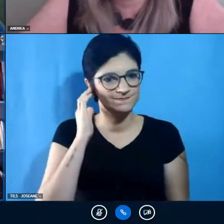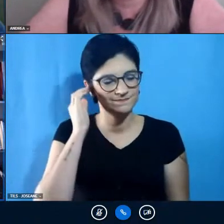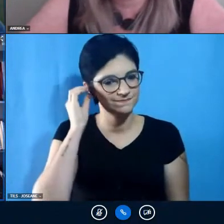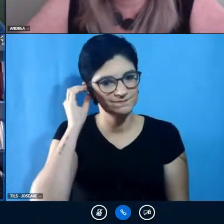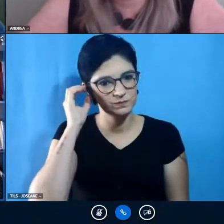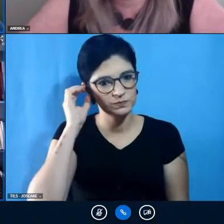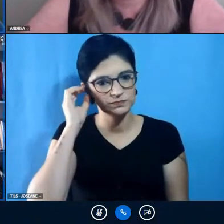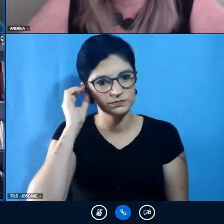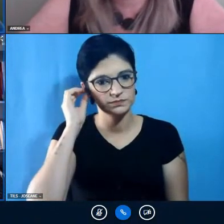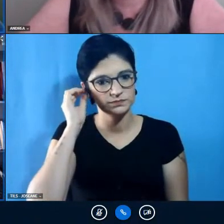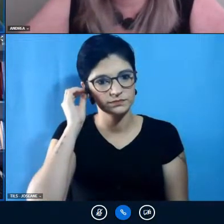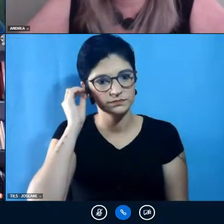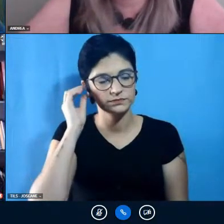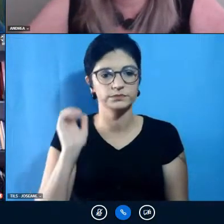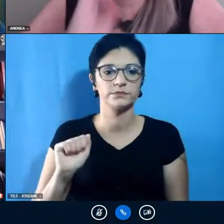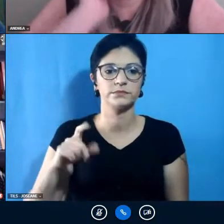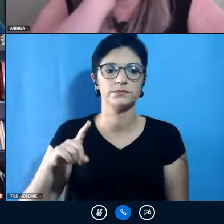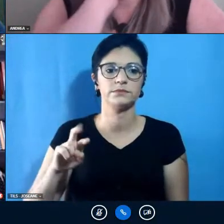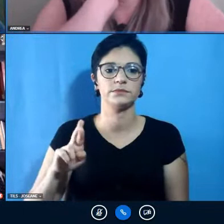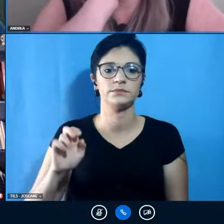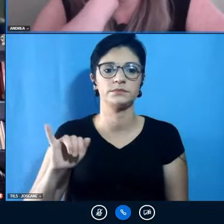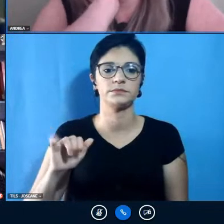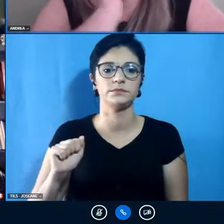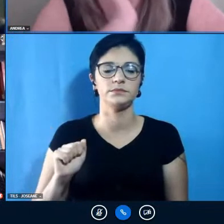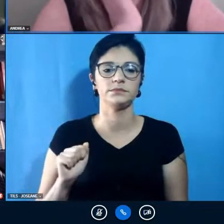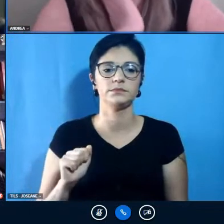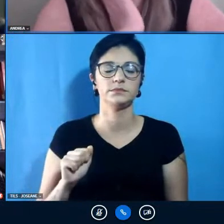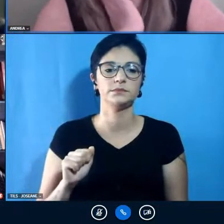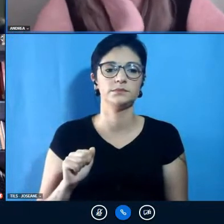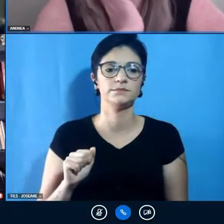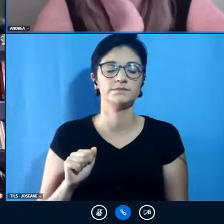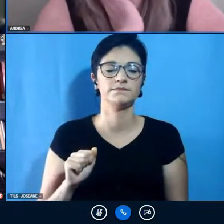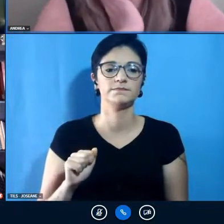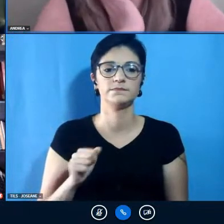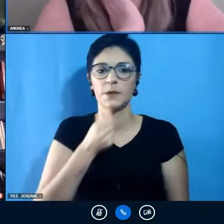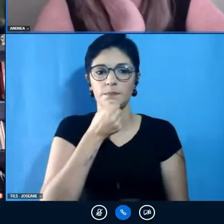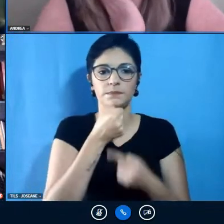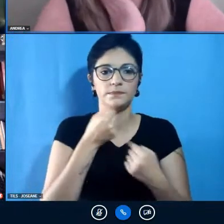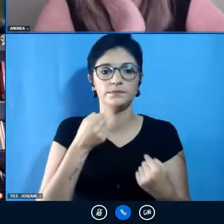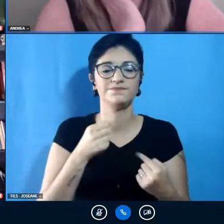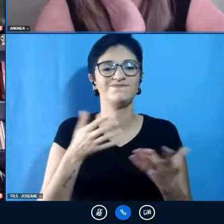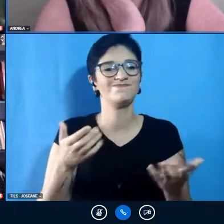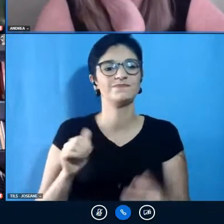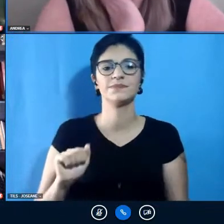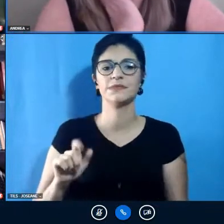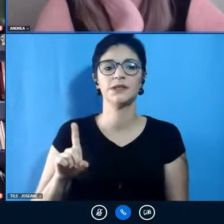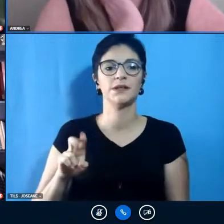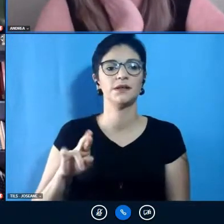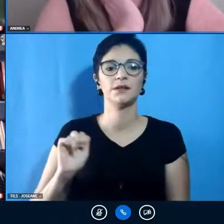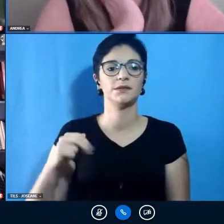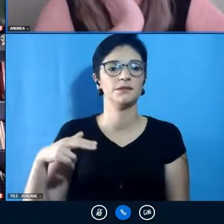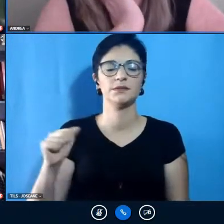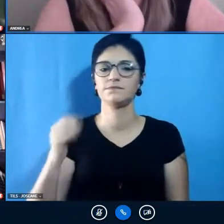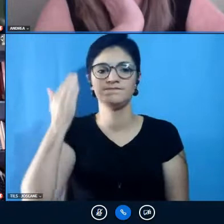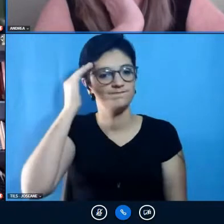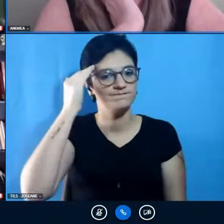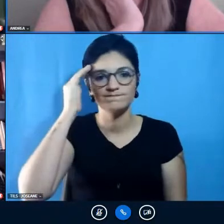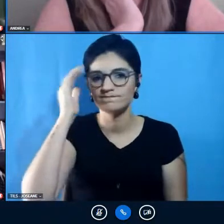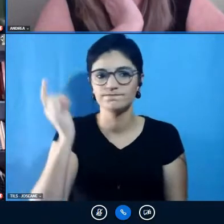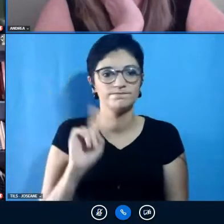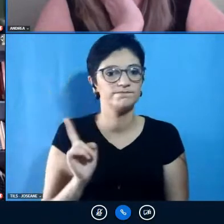André, teu microfone está desligado. Adriana, teu áudio está cortando e a gente não consegue compreender o que estás